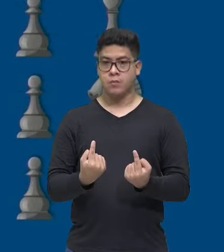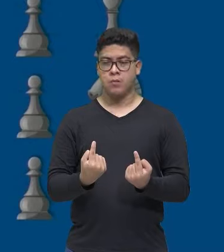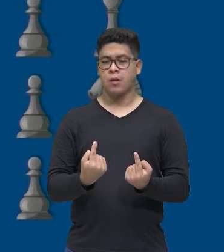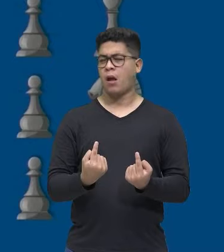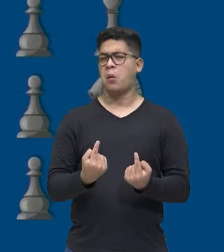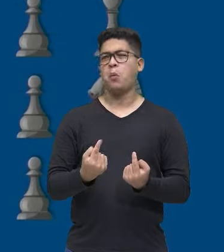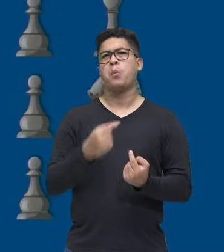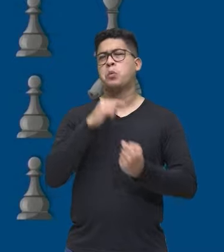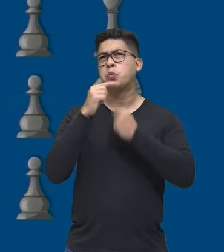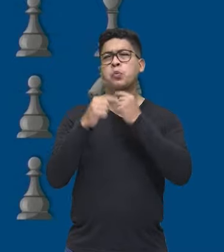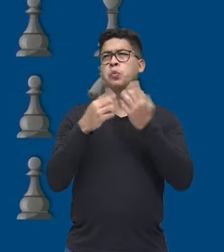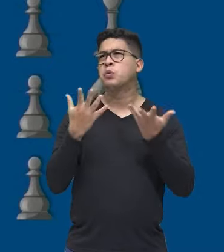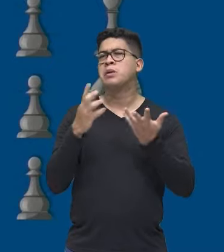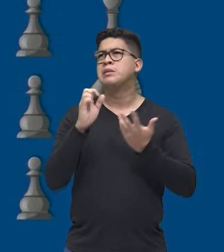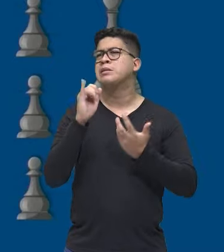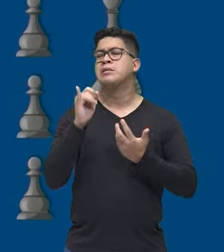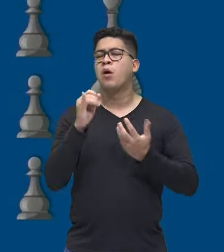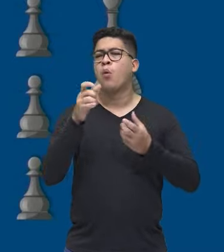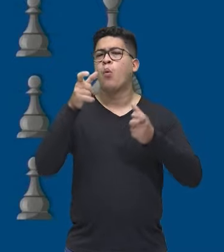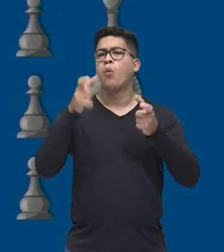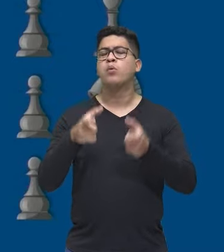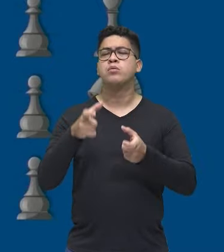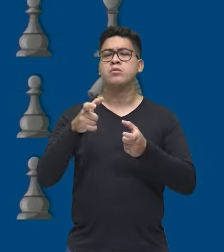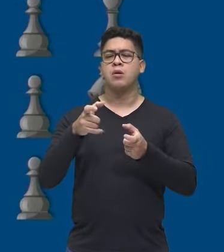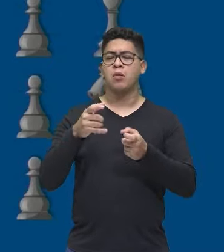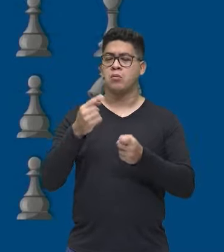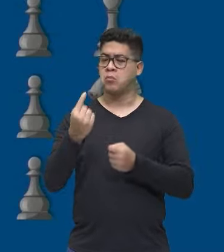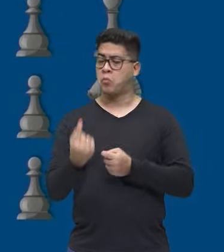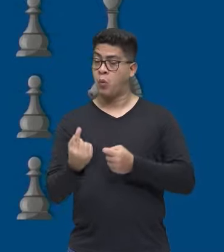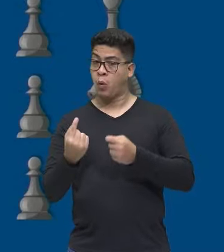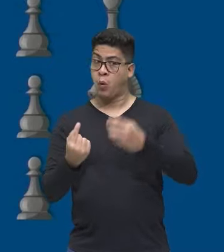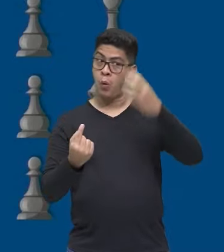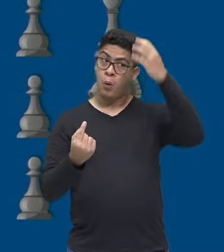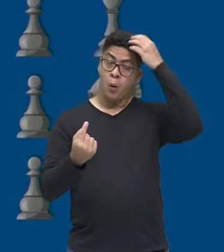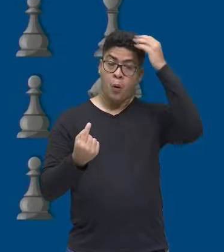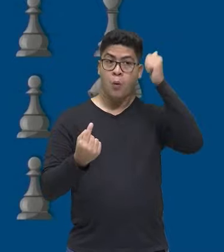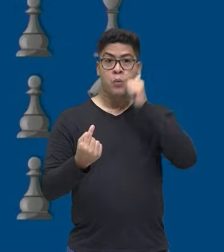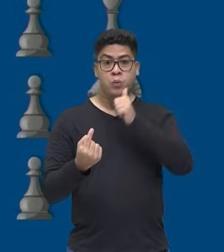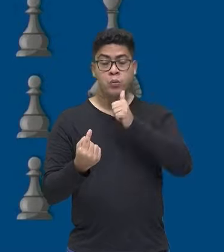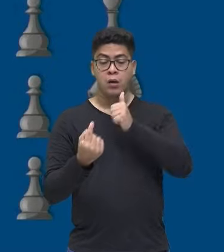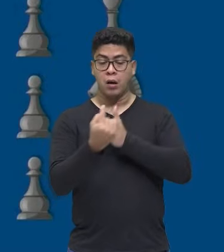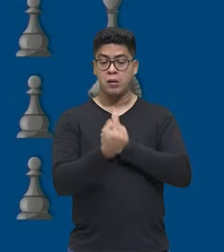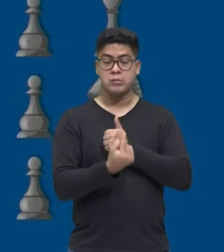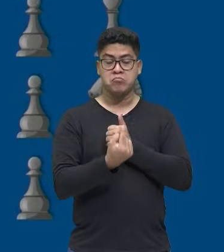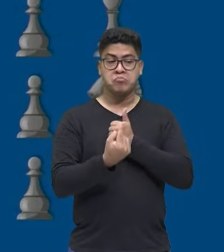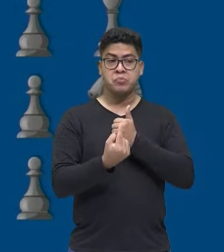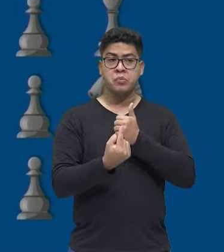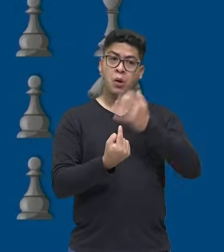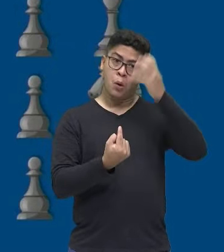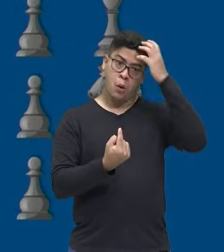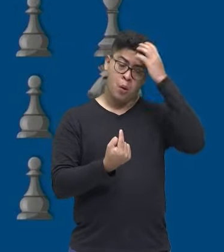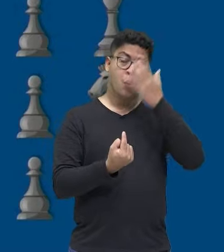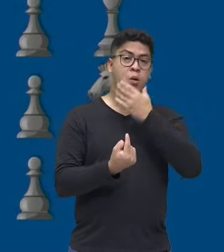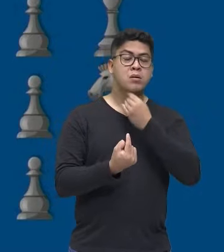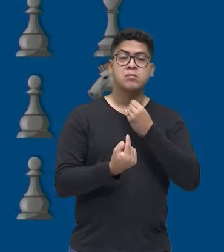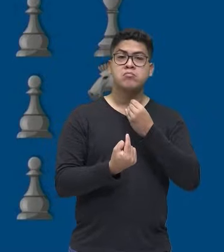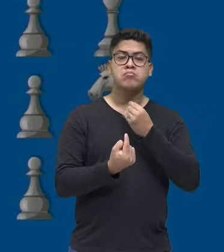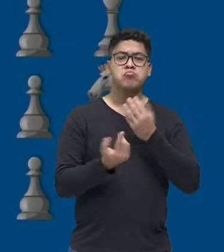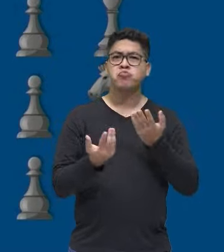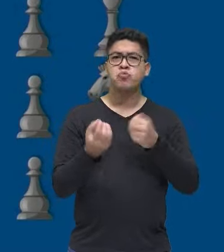dúvida para vocês. Professora, aonde é que eu coloco a rainha e o rei? E aí eu vou dar uma dica que vocês não vão